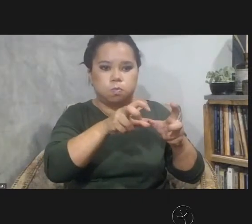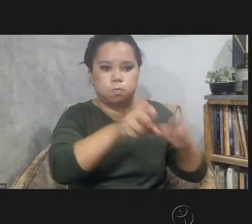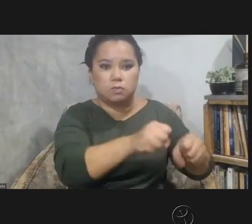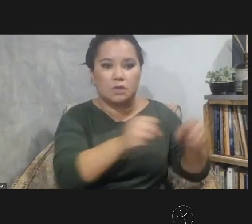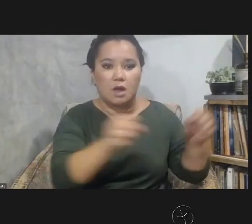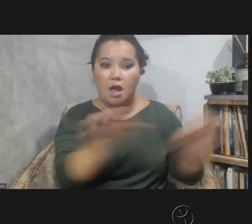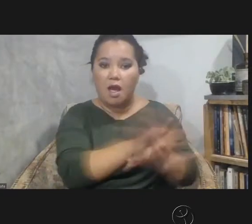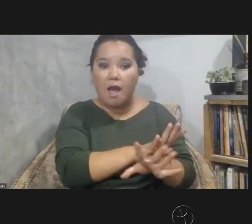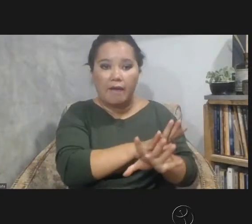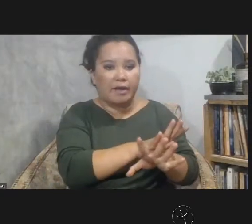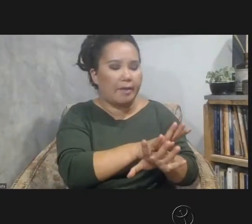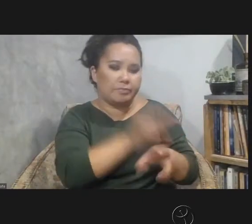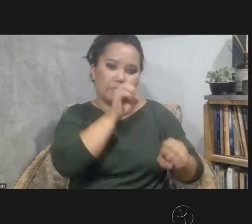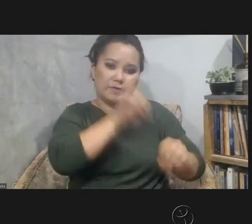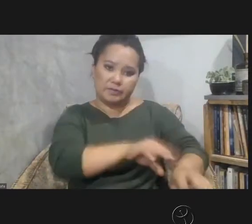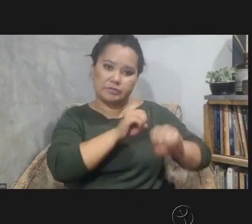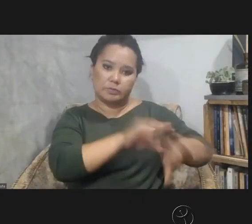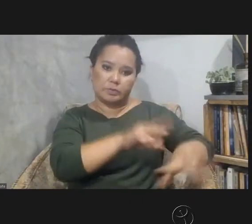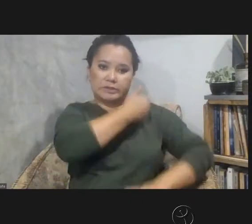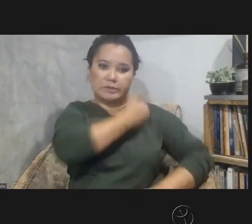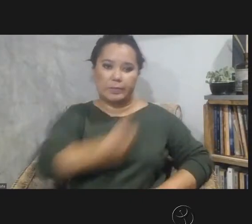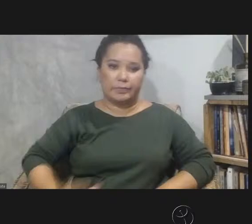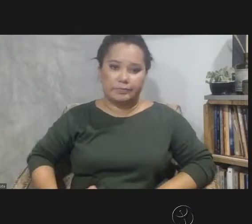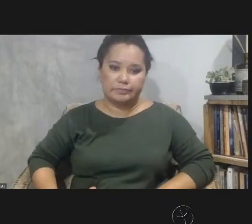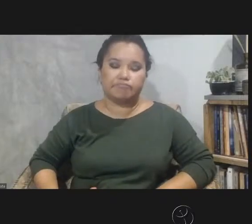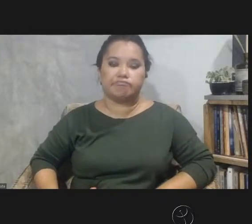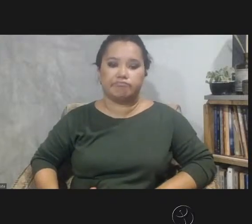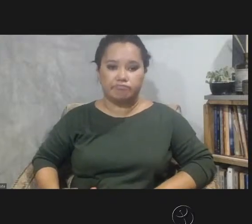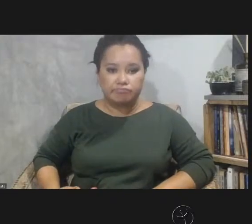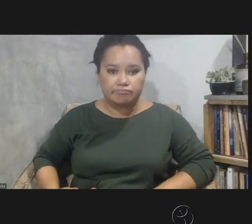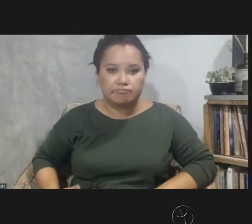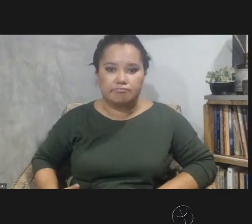E as ideias, muito sucesso,